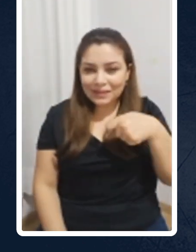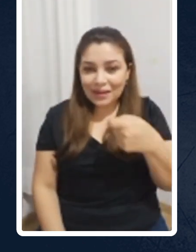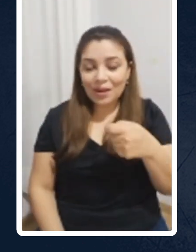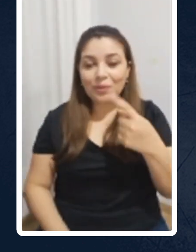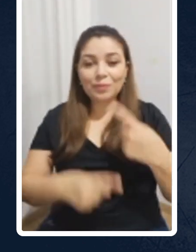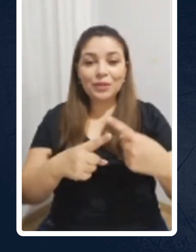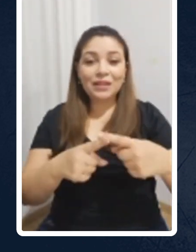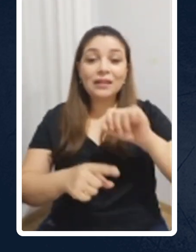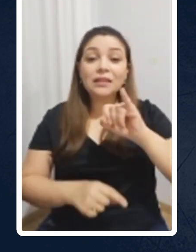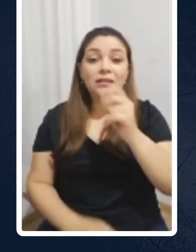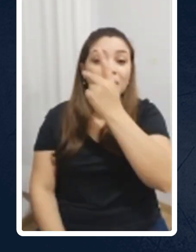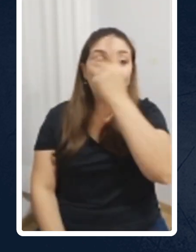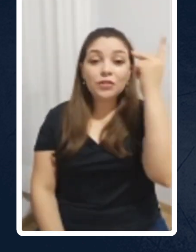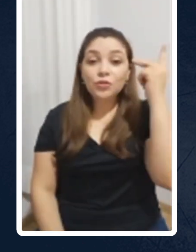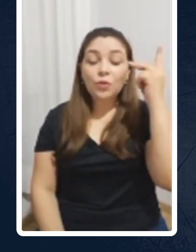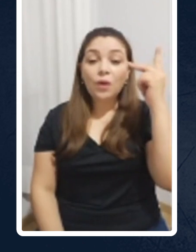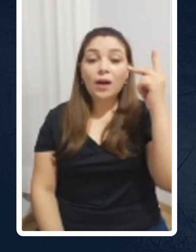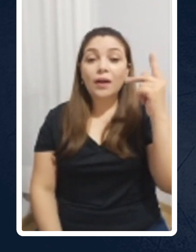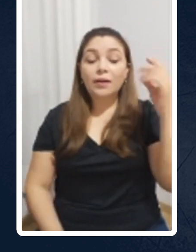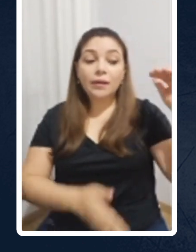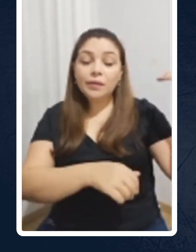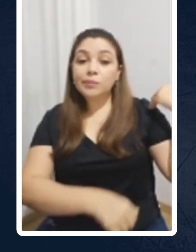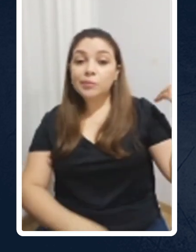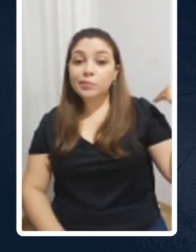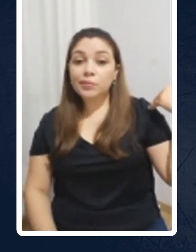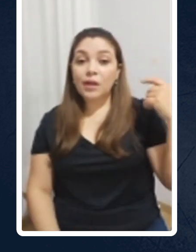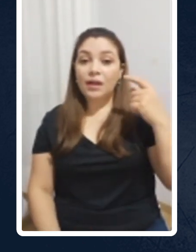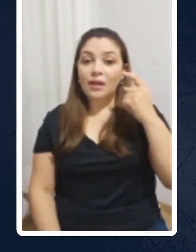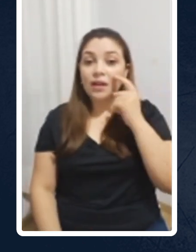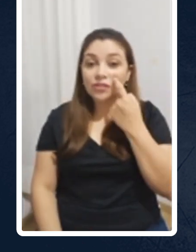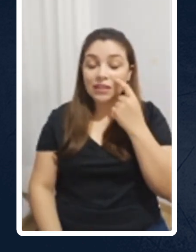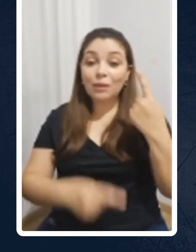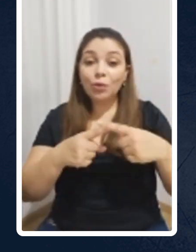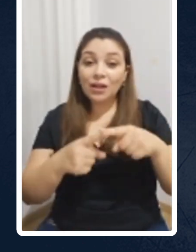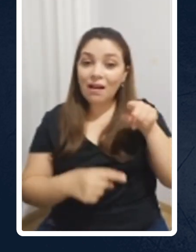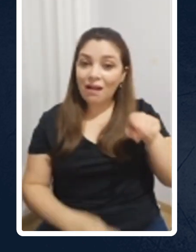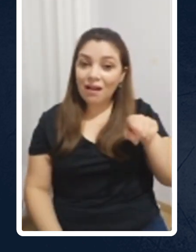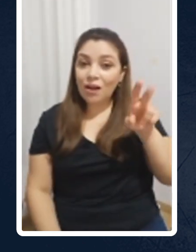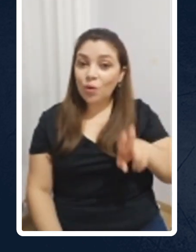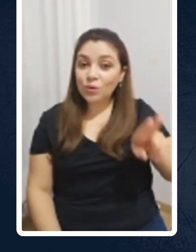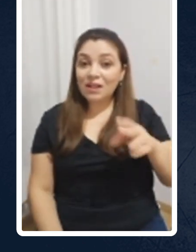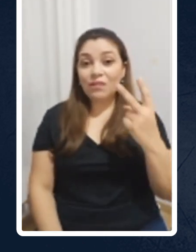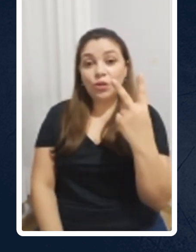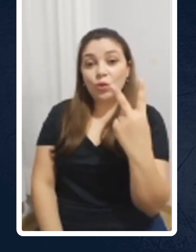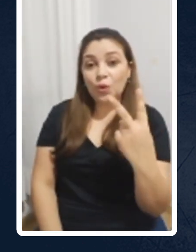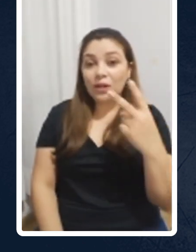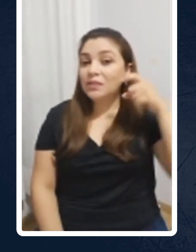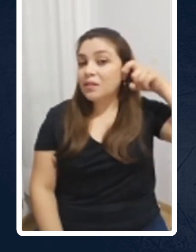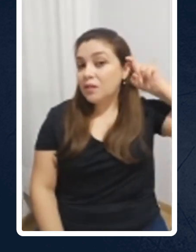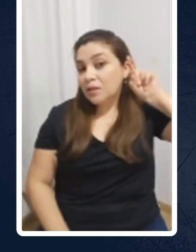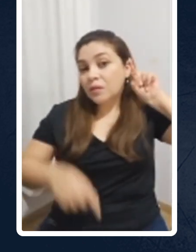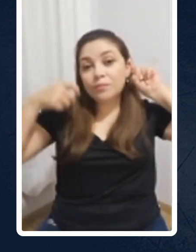a Janaína, porque ela usava 2 aparelhos. Naquela época era assim, não era prótese como hoje.